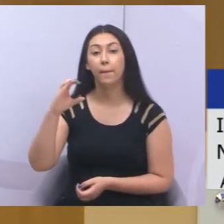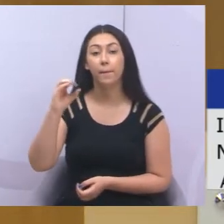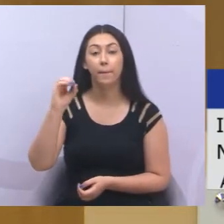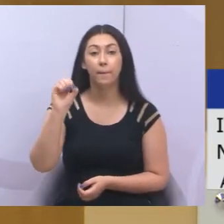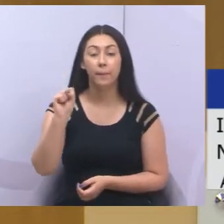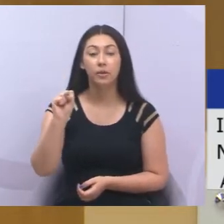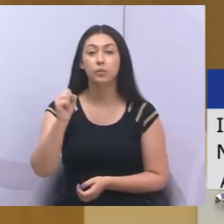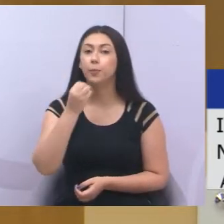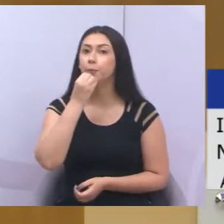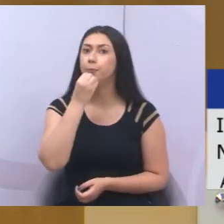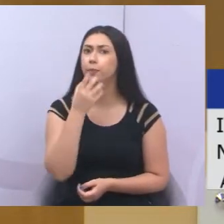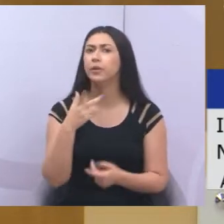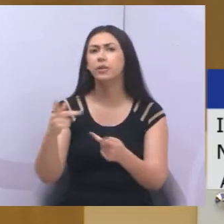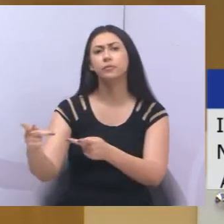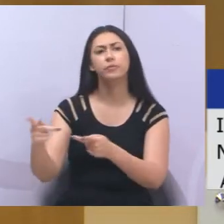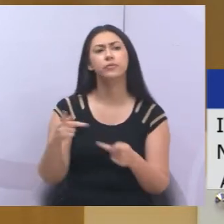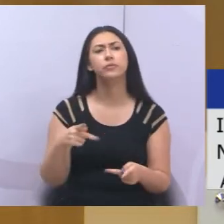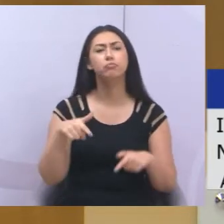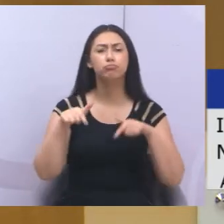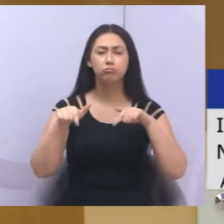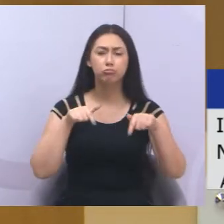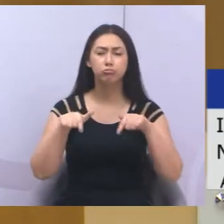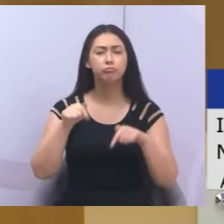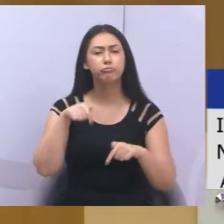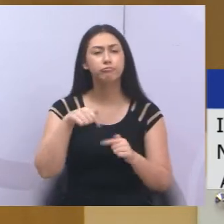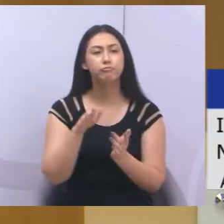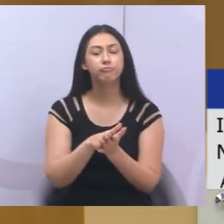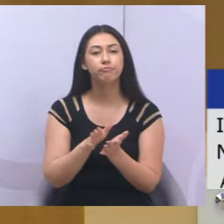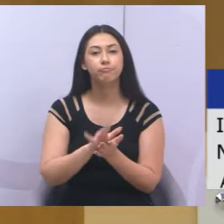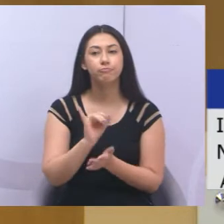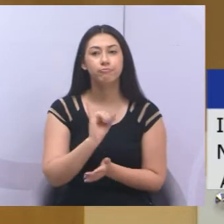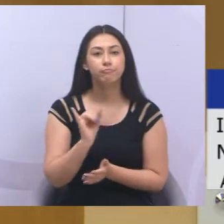Seja bem-vindo aos trabalhos da nossa cidade.